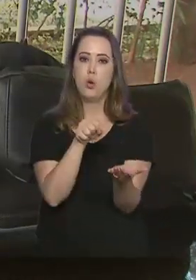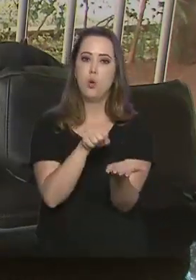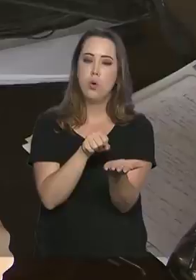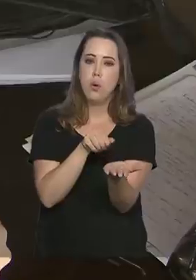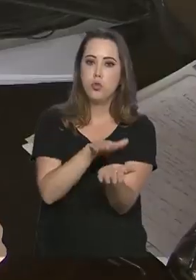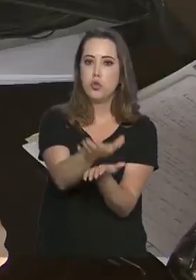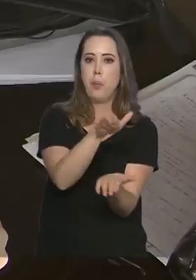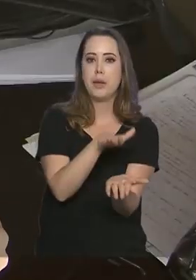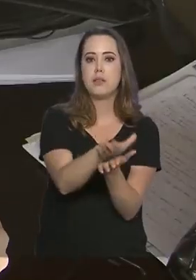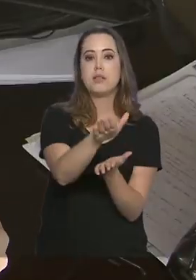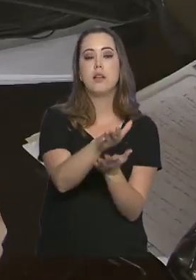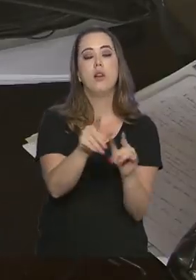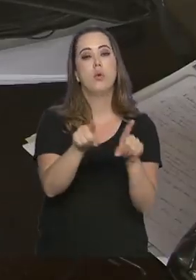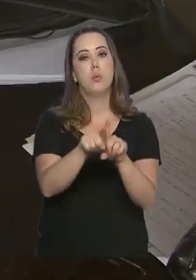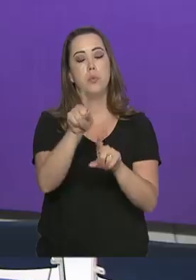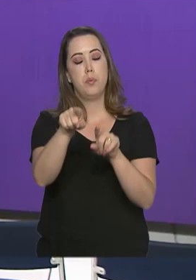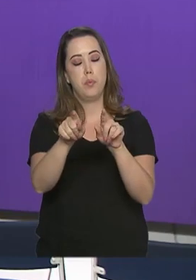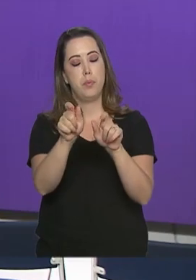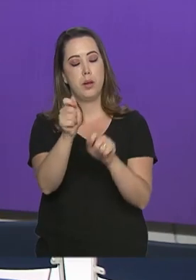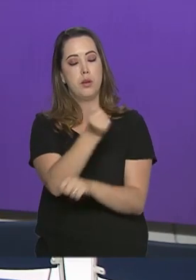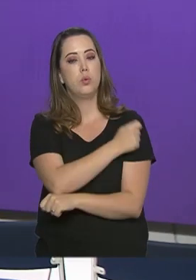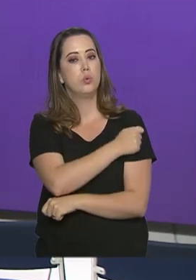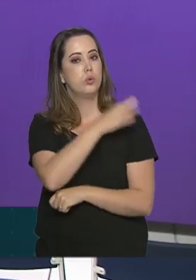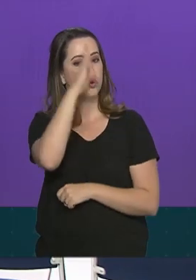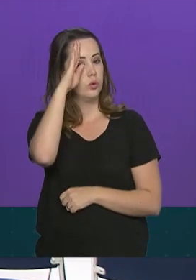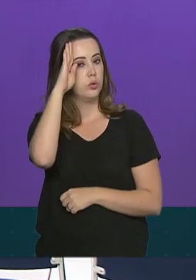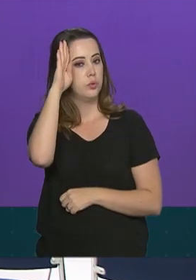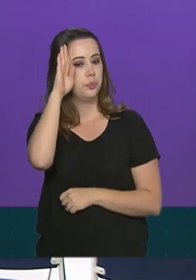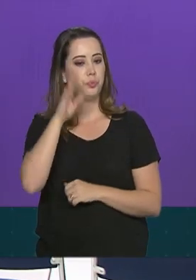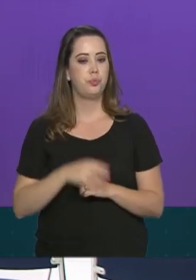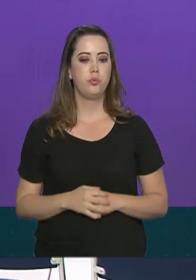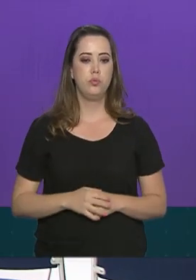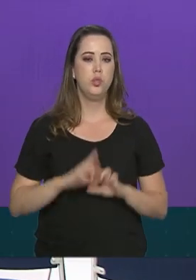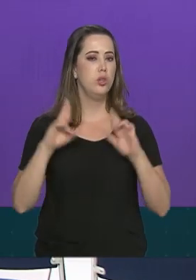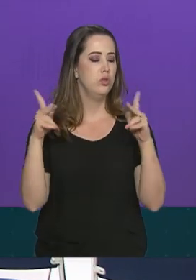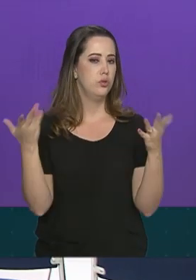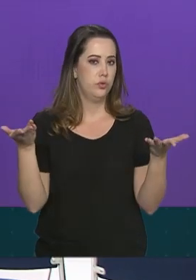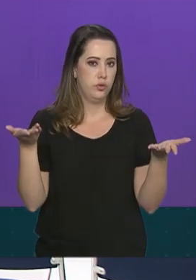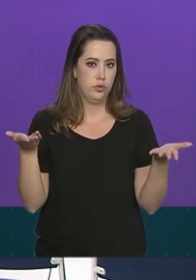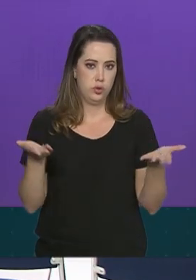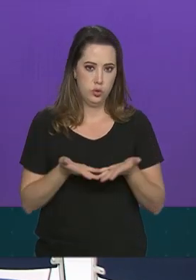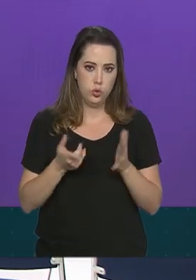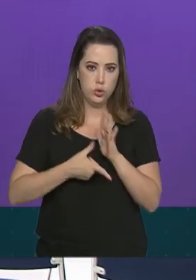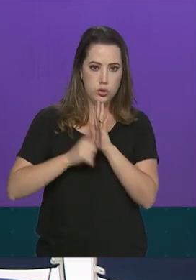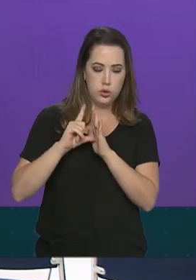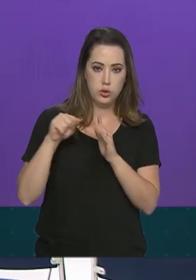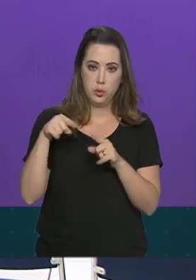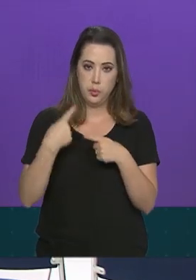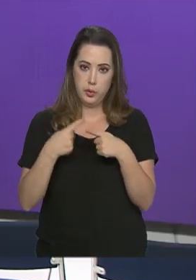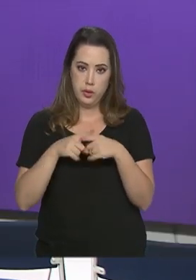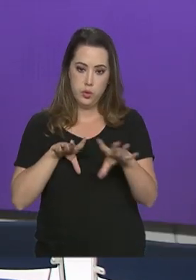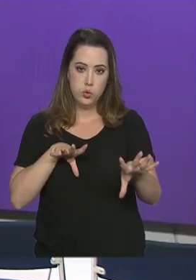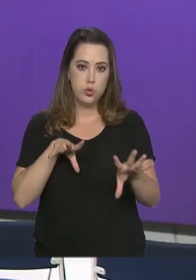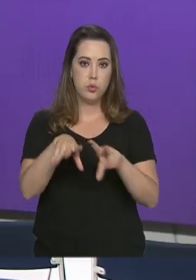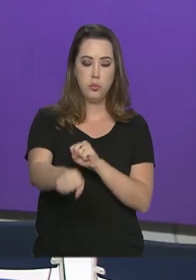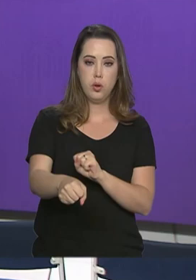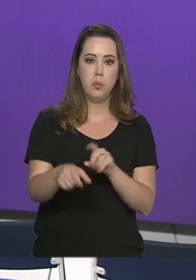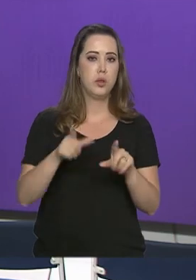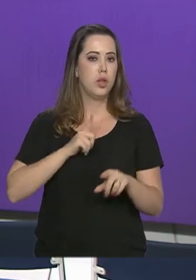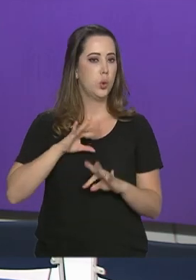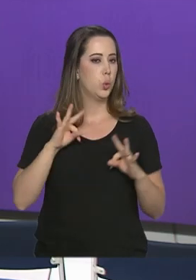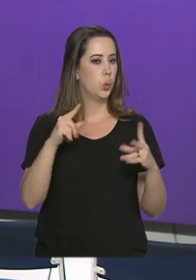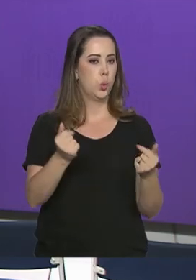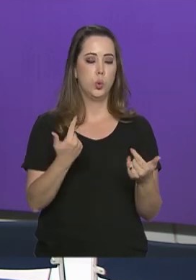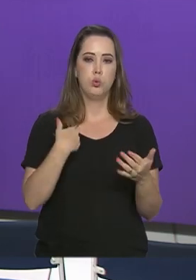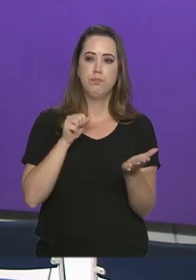diploma para alunos de graduação. A diferença do novo modelo para o que está em vigência é que o diploma digital tem toda a sua